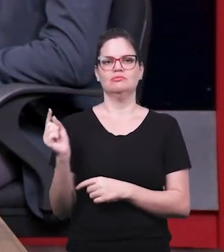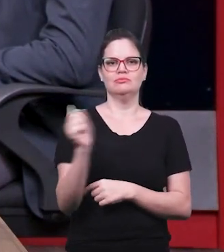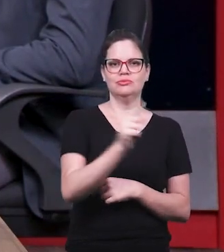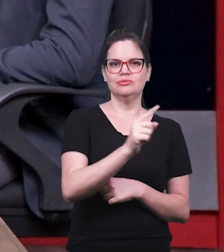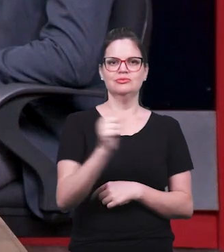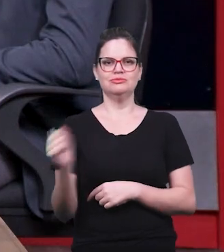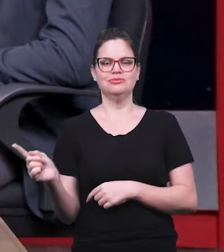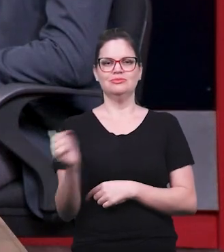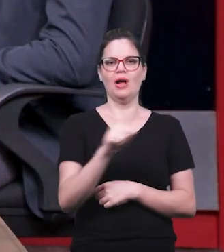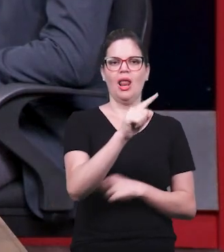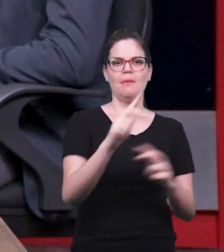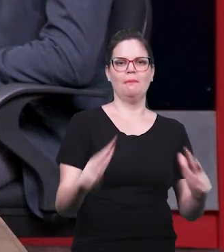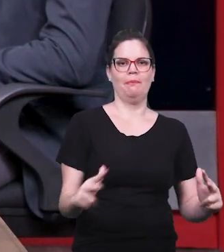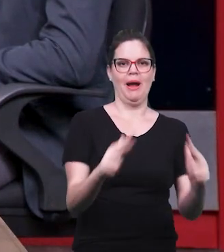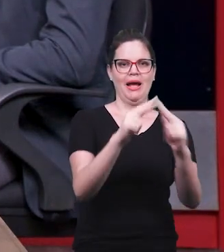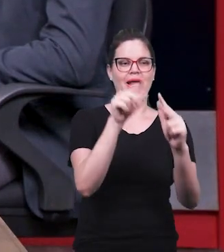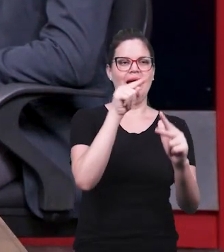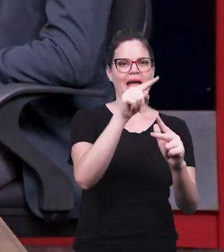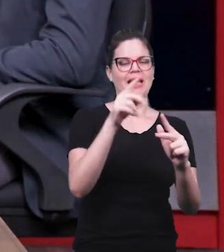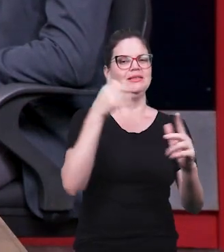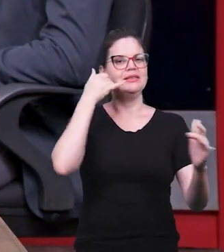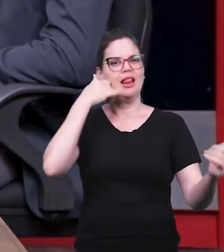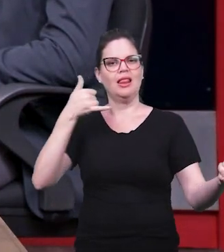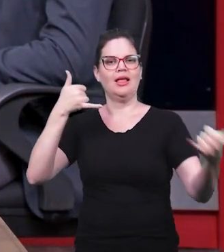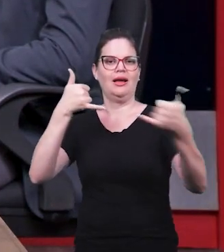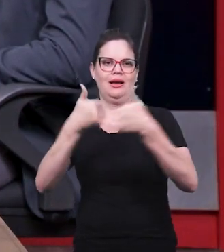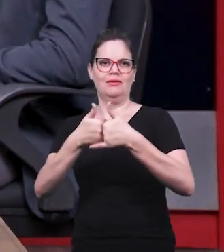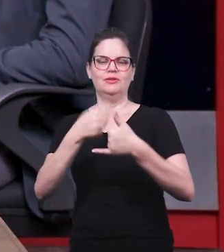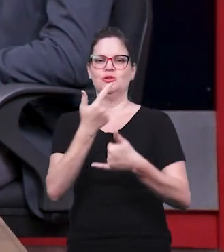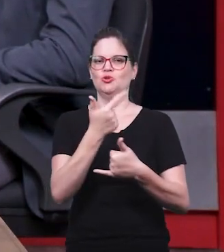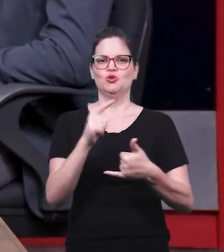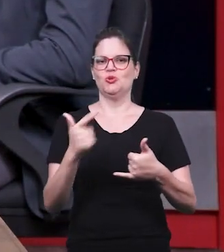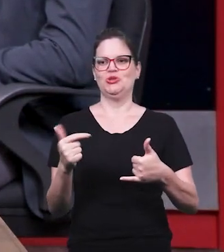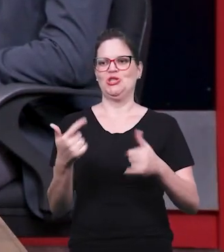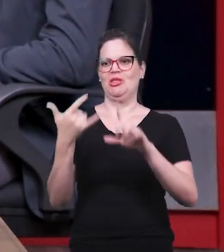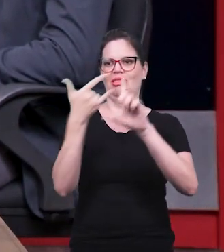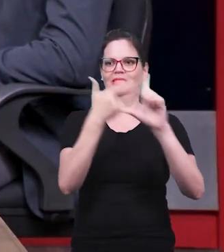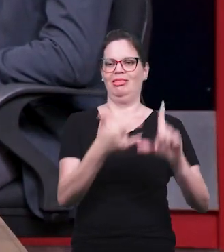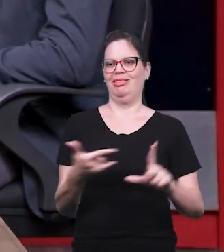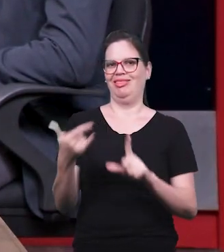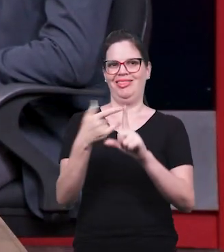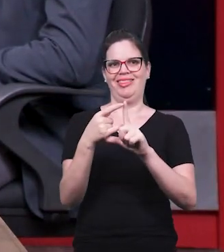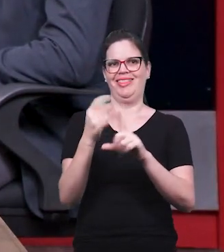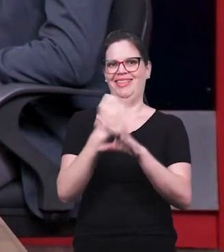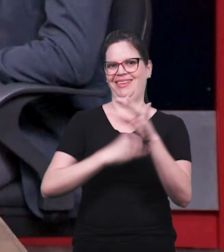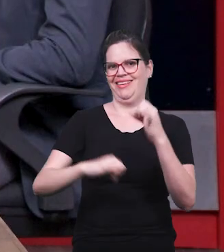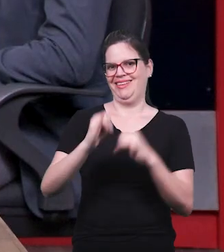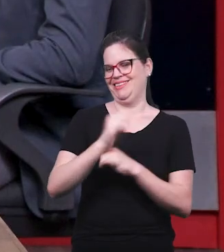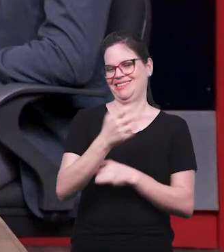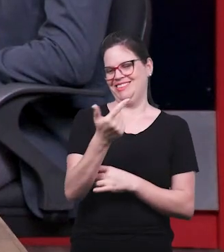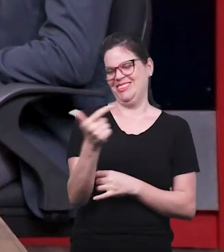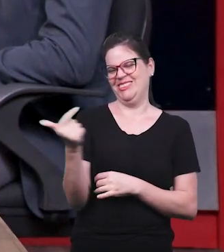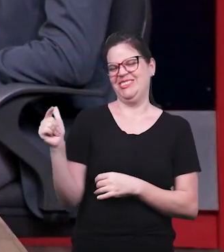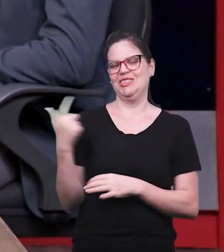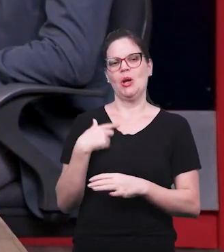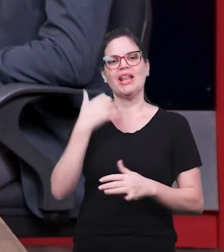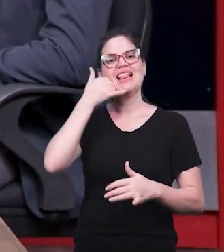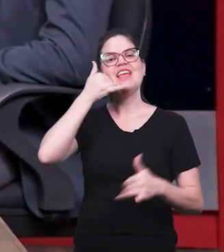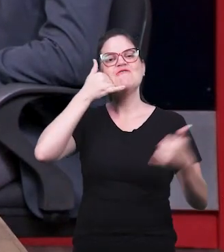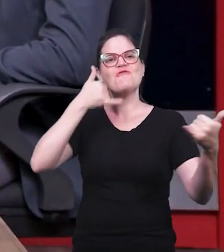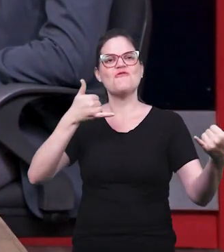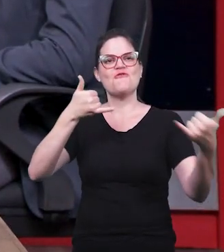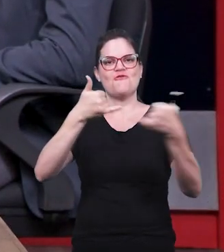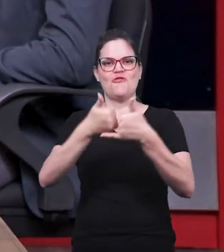nas reuniões em Nice por telefone. Na época não havia, não é? As ferramentas de hoje, que temos hoje, então, por